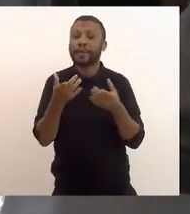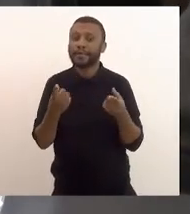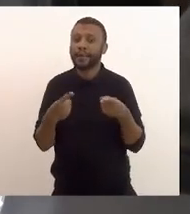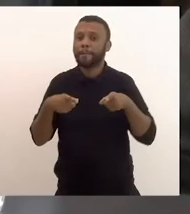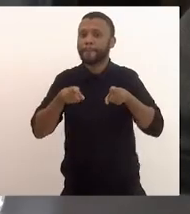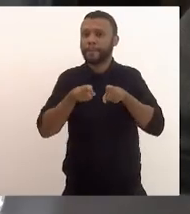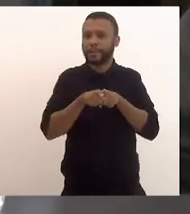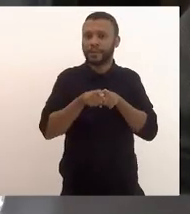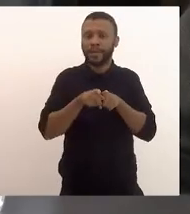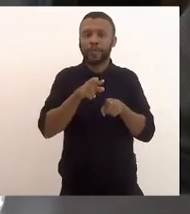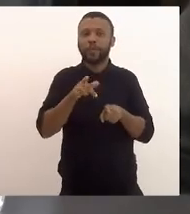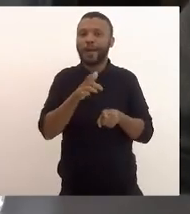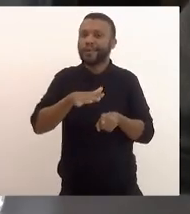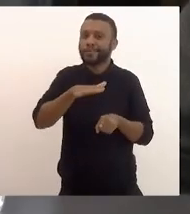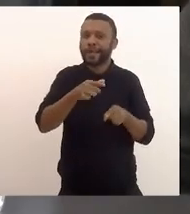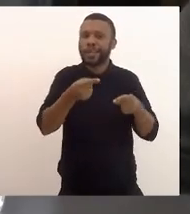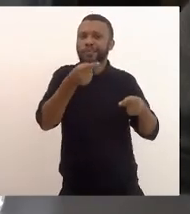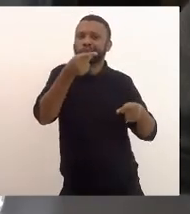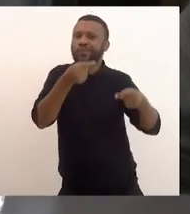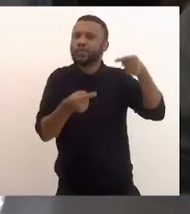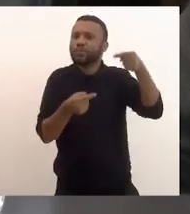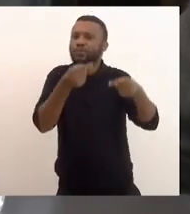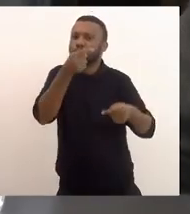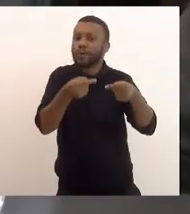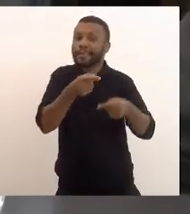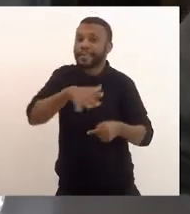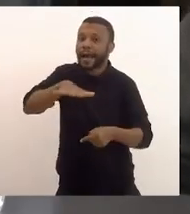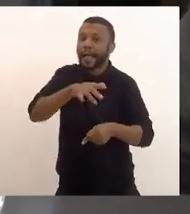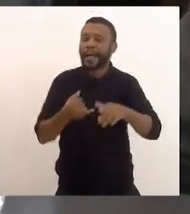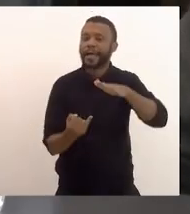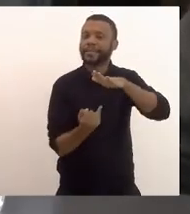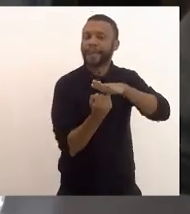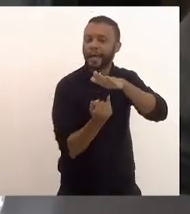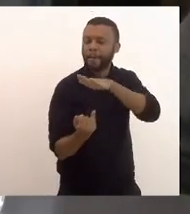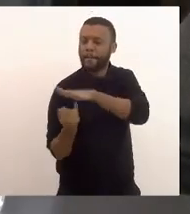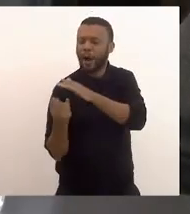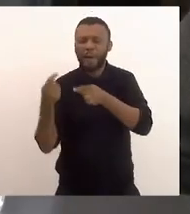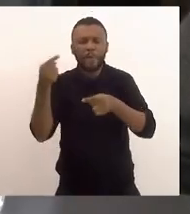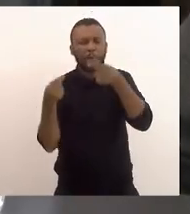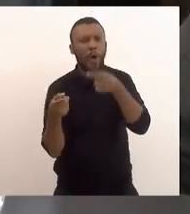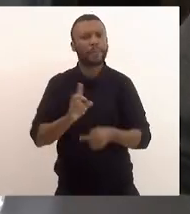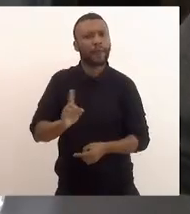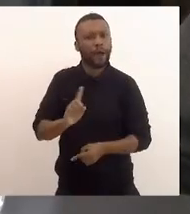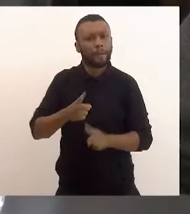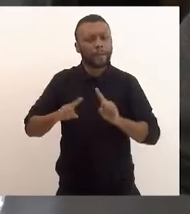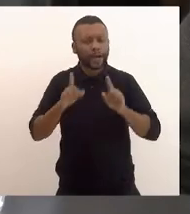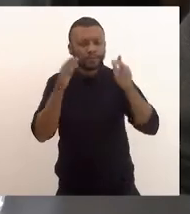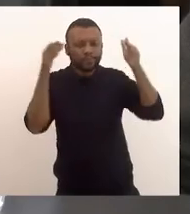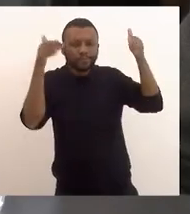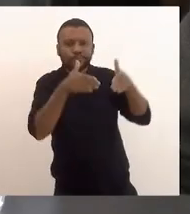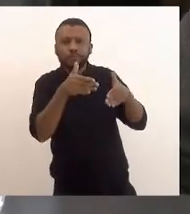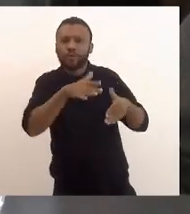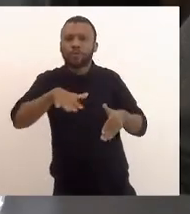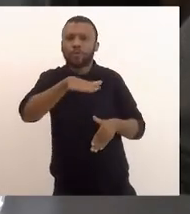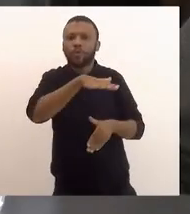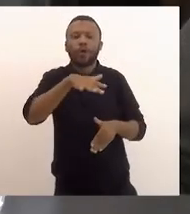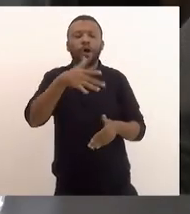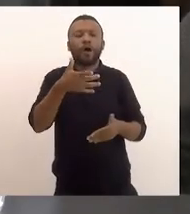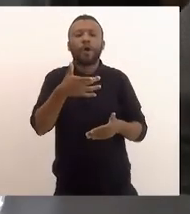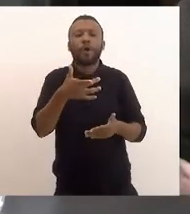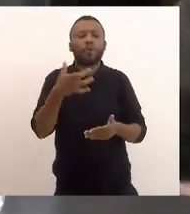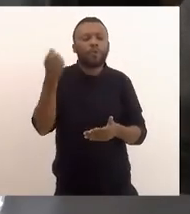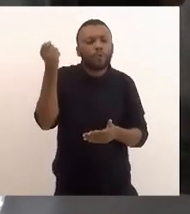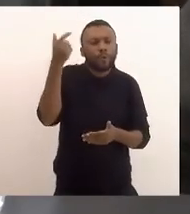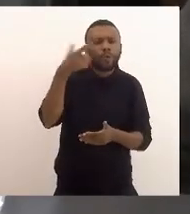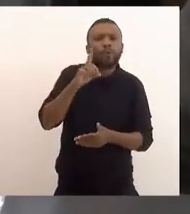feita a disputa entre as instituições mais entendendo a vocação constitucional de cada delas e ampliando a